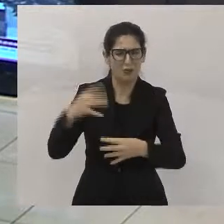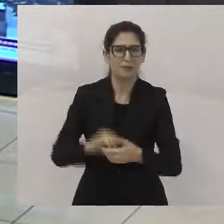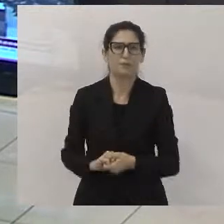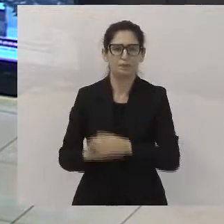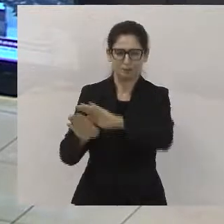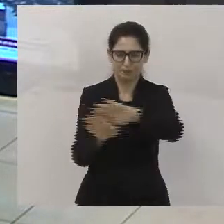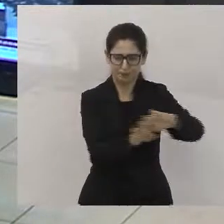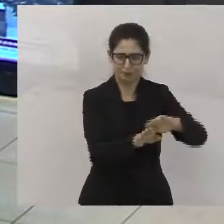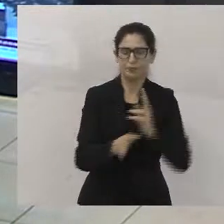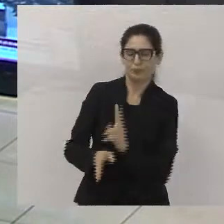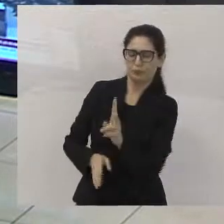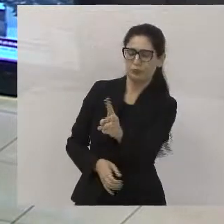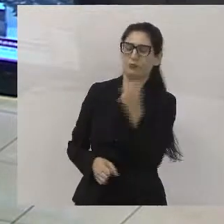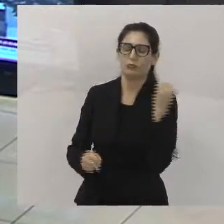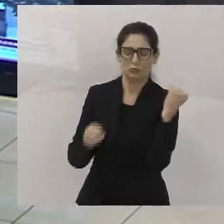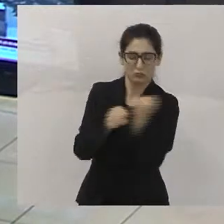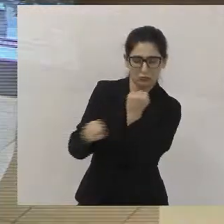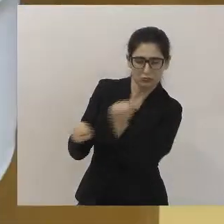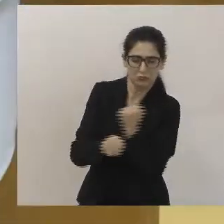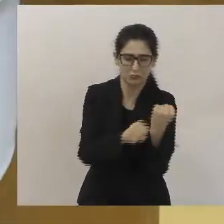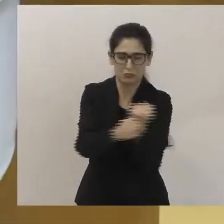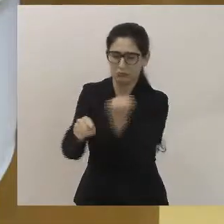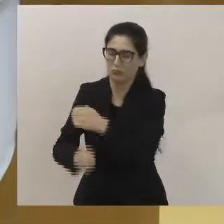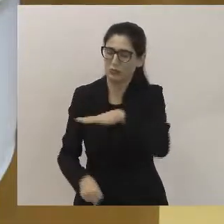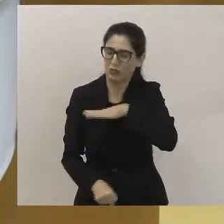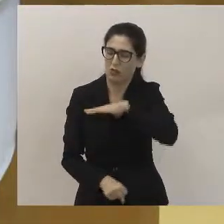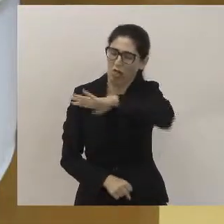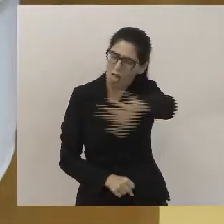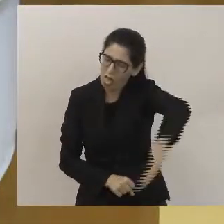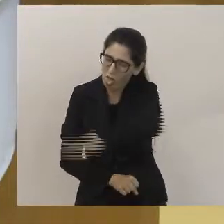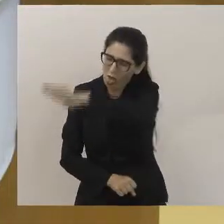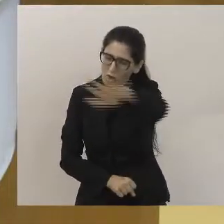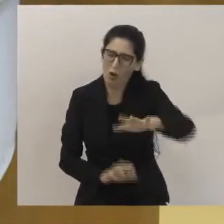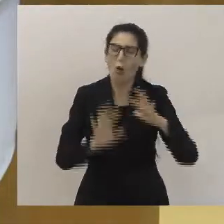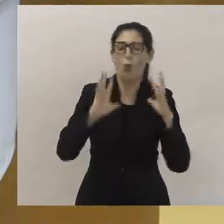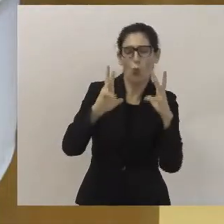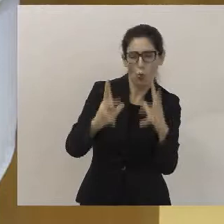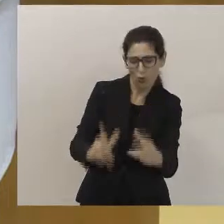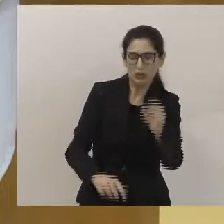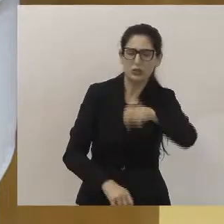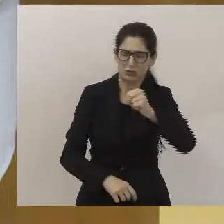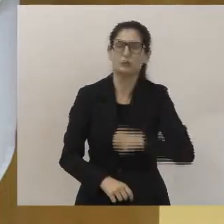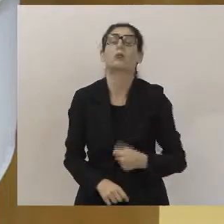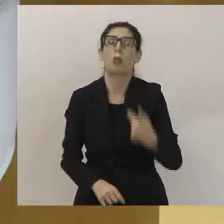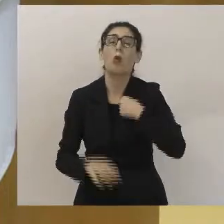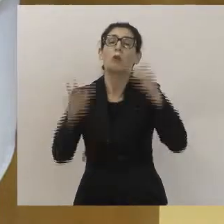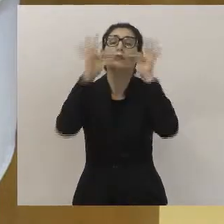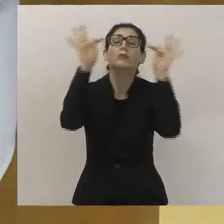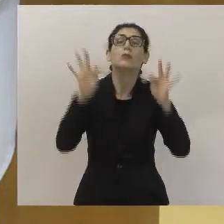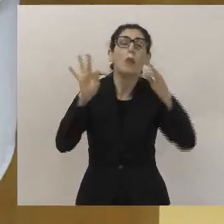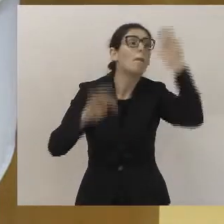está acontecendo pela cidade se está acontecendo sim eu sou testemunha disso